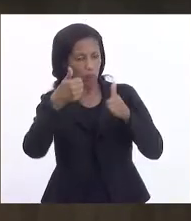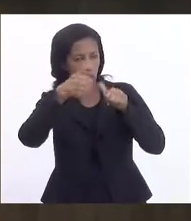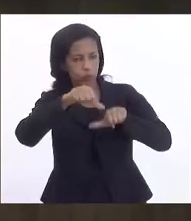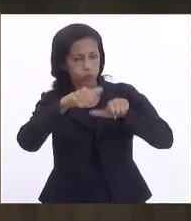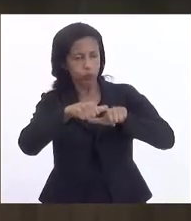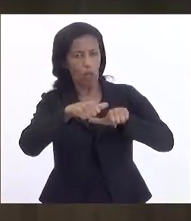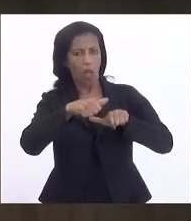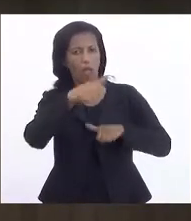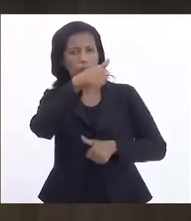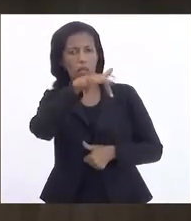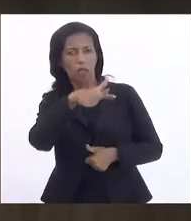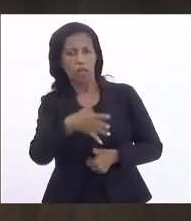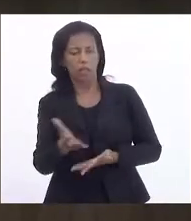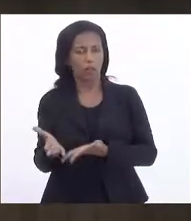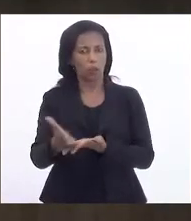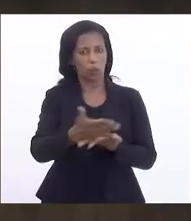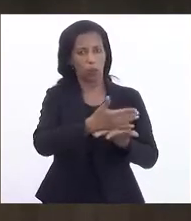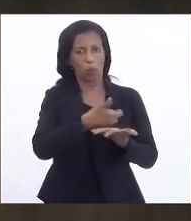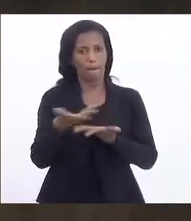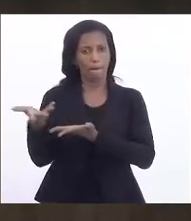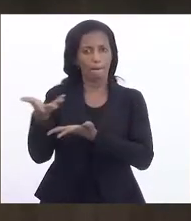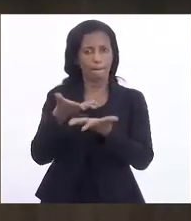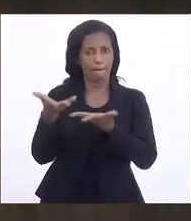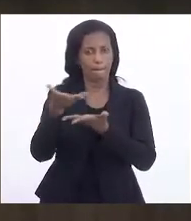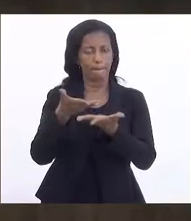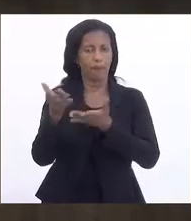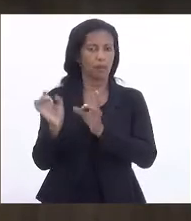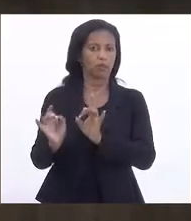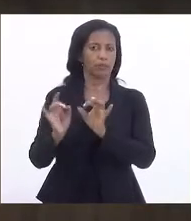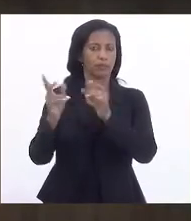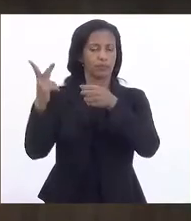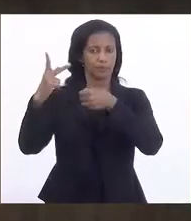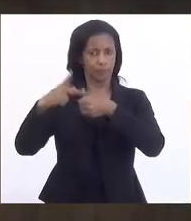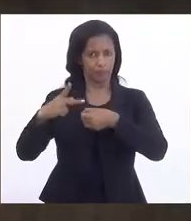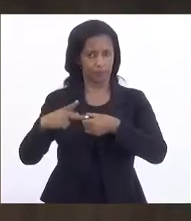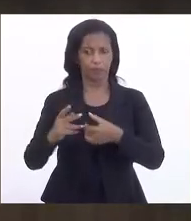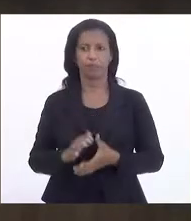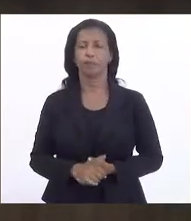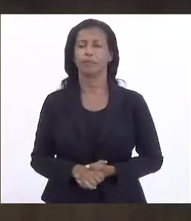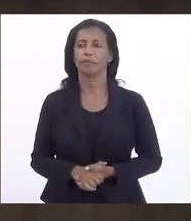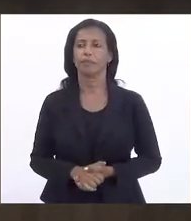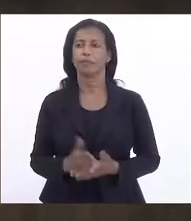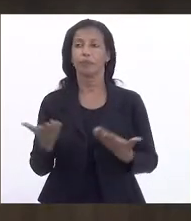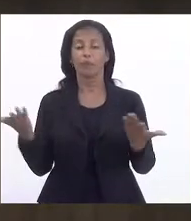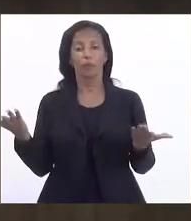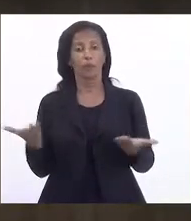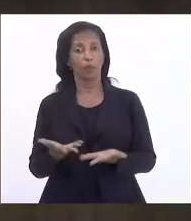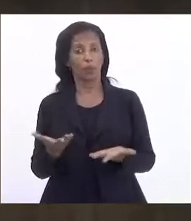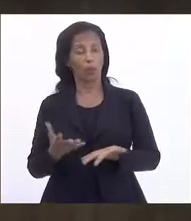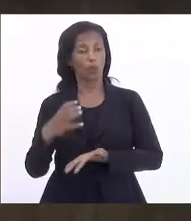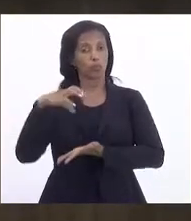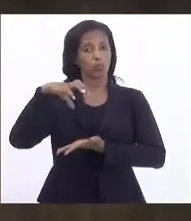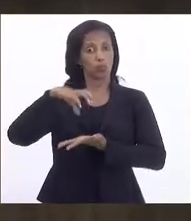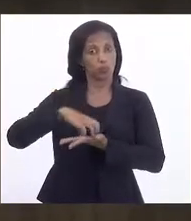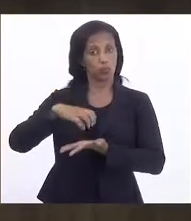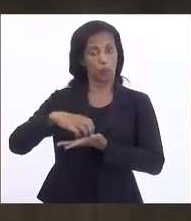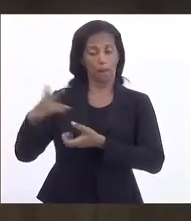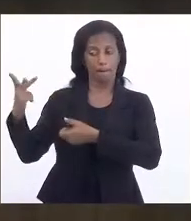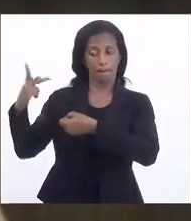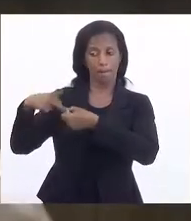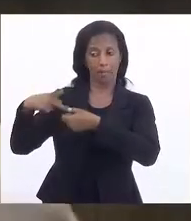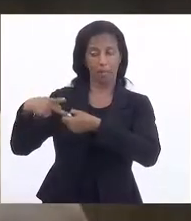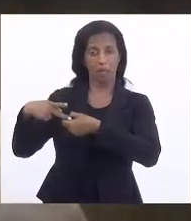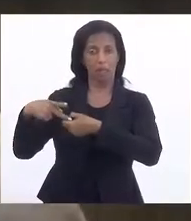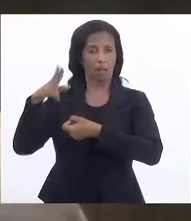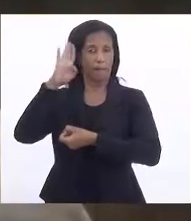queda na arrecadação com roitos e participações especiais do petróleo hoje o setor petrolífero é o